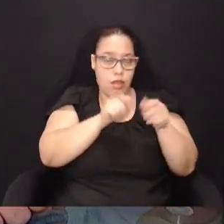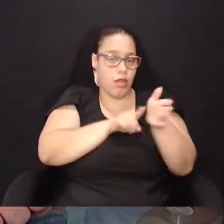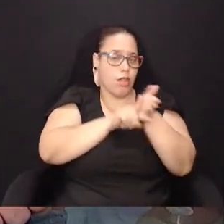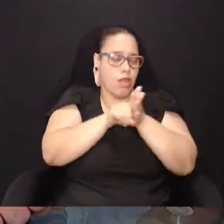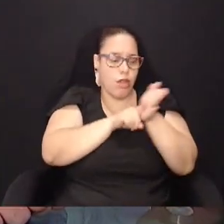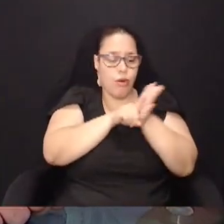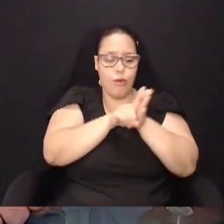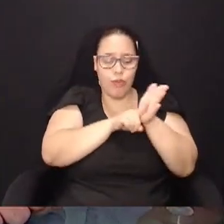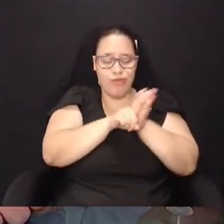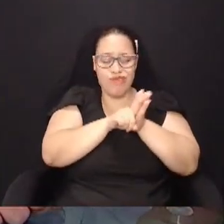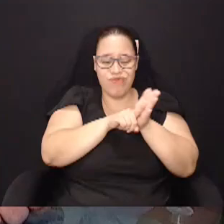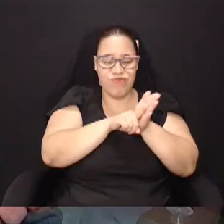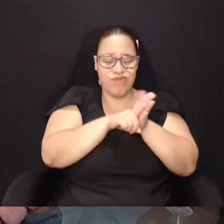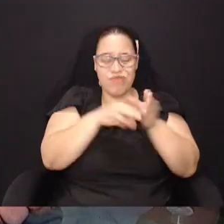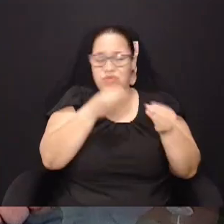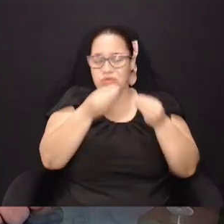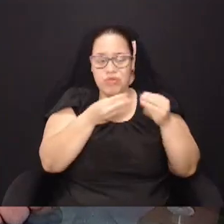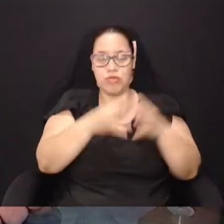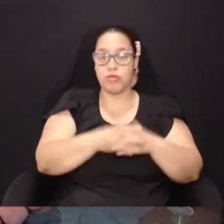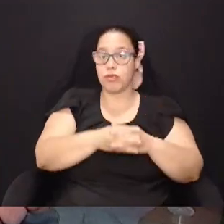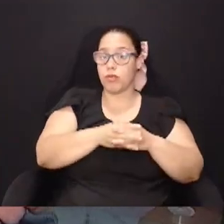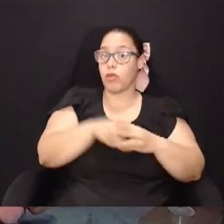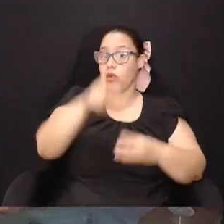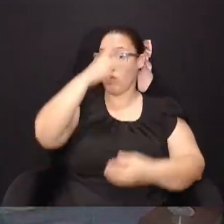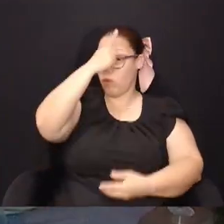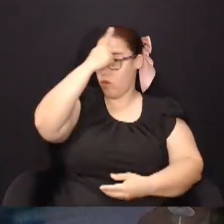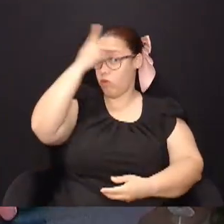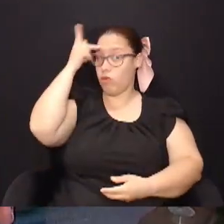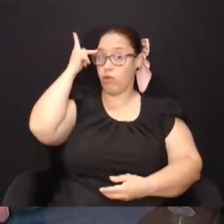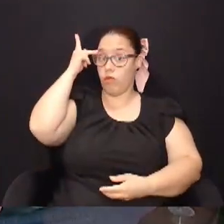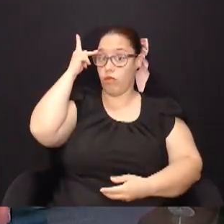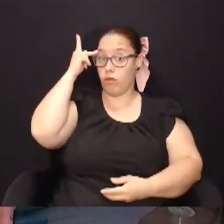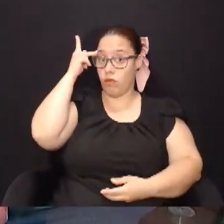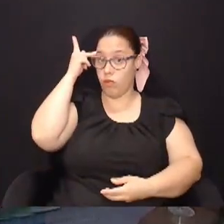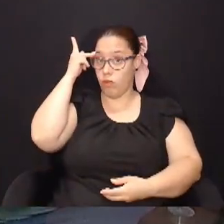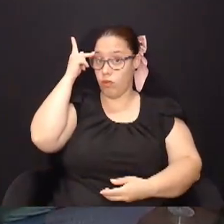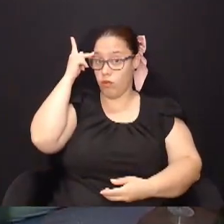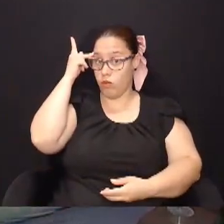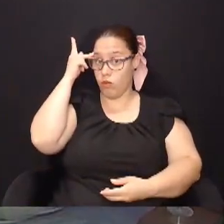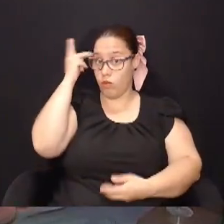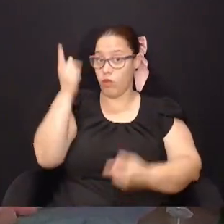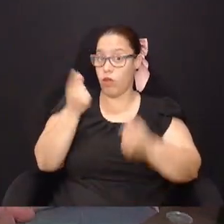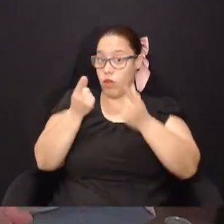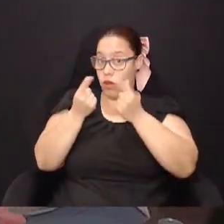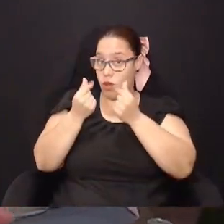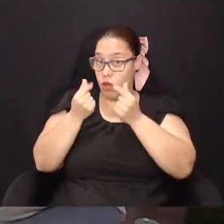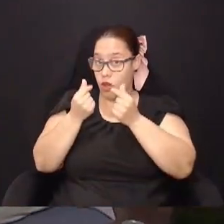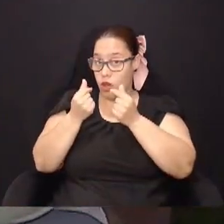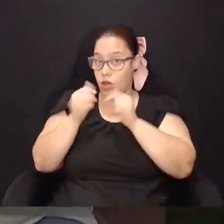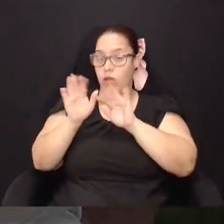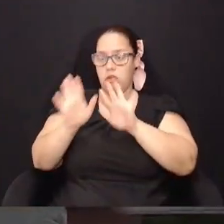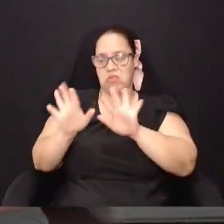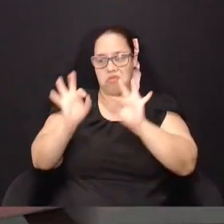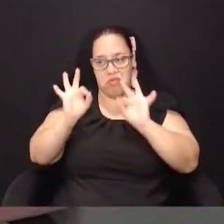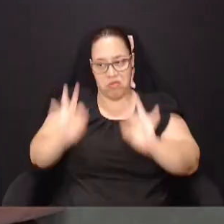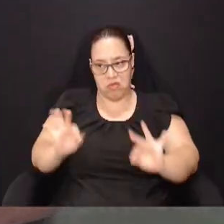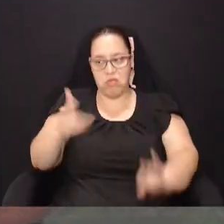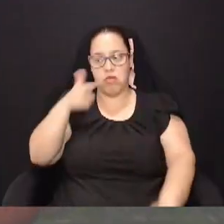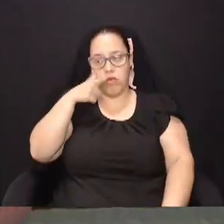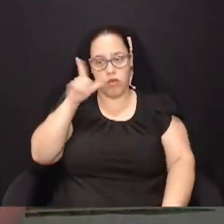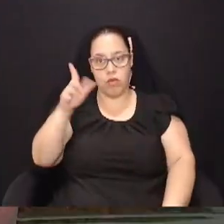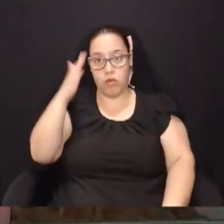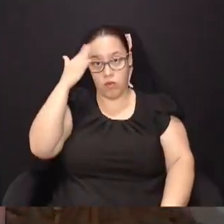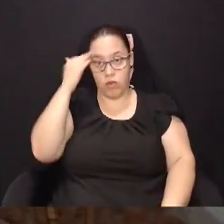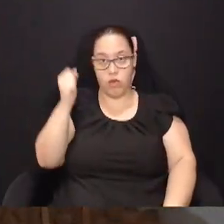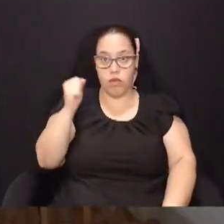pouco para a gente. Para aquelas pessoas que são financeiramente educadas, sabem que todo início